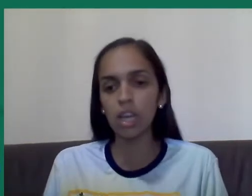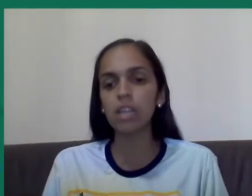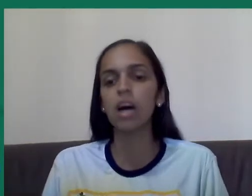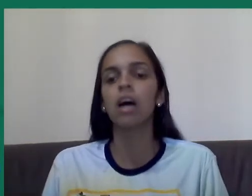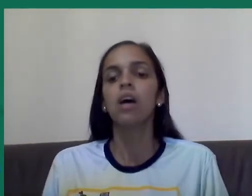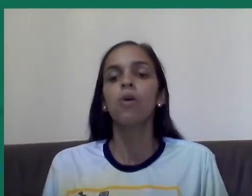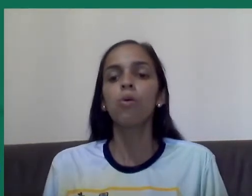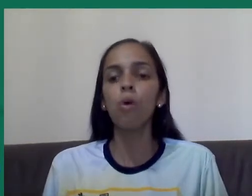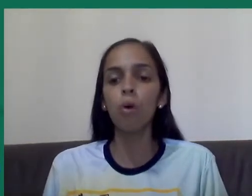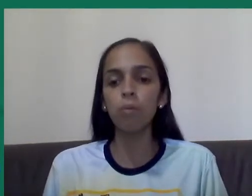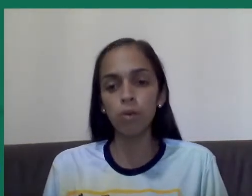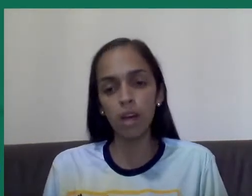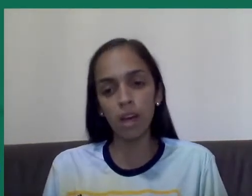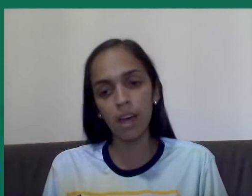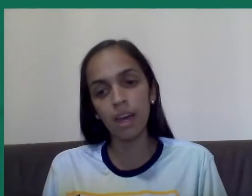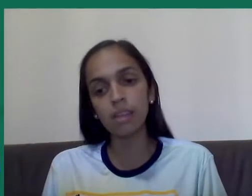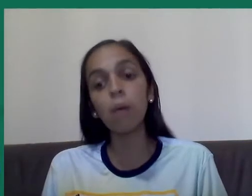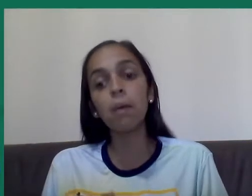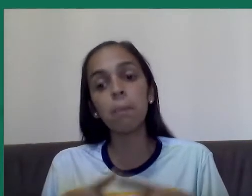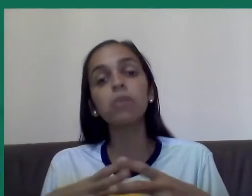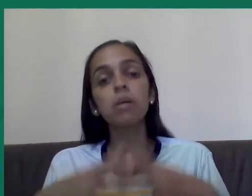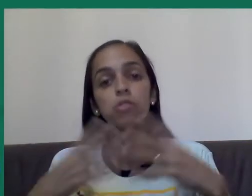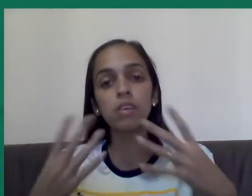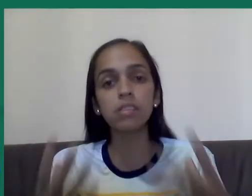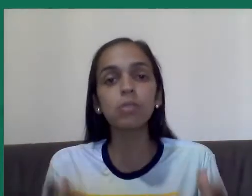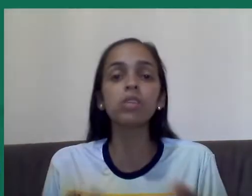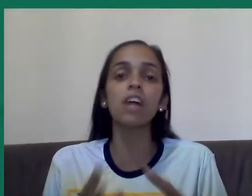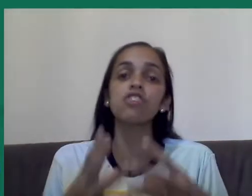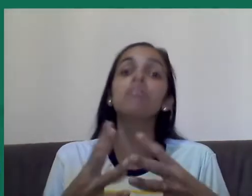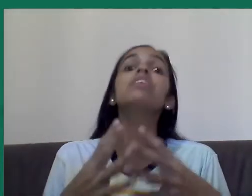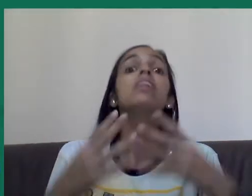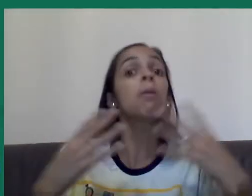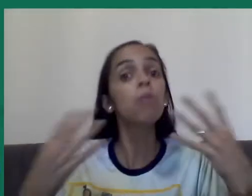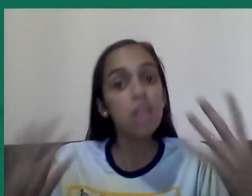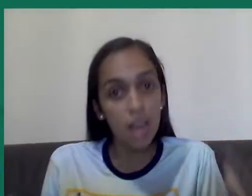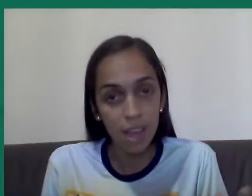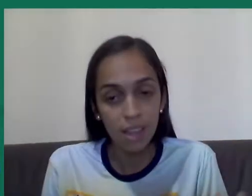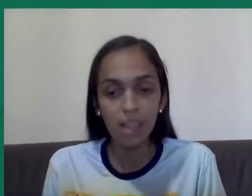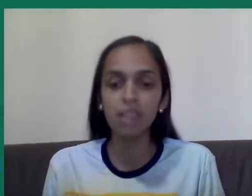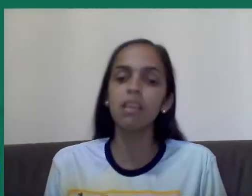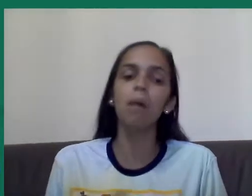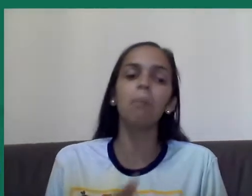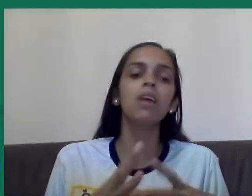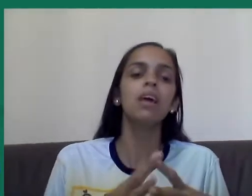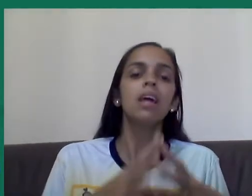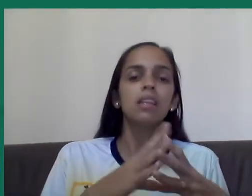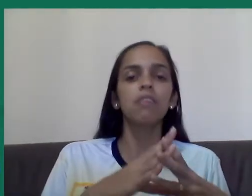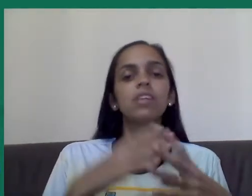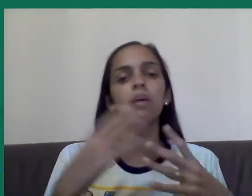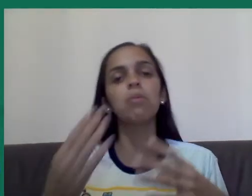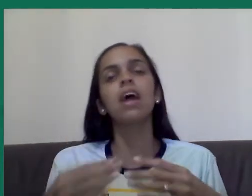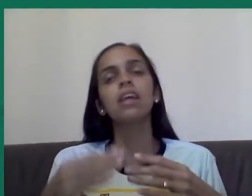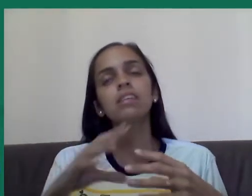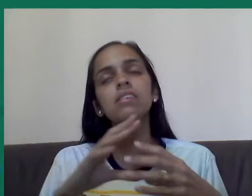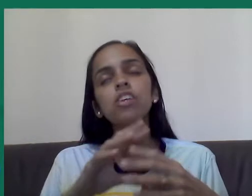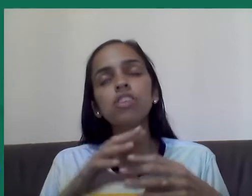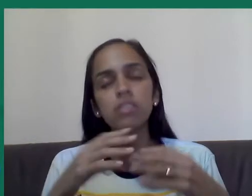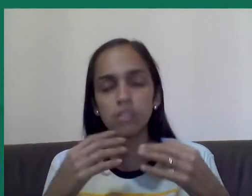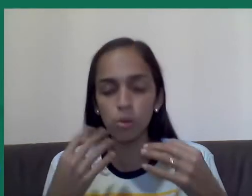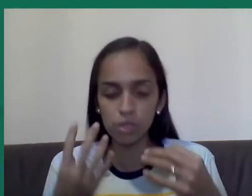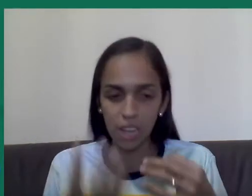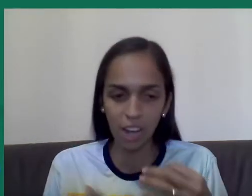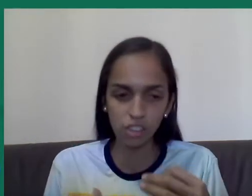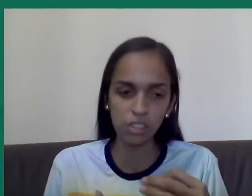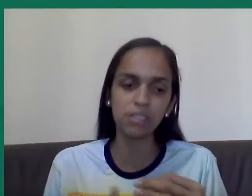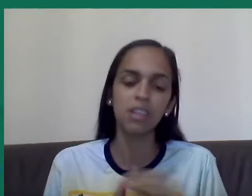distribuição de renda, como também podemos ver esses contrastes na vida da mulher, né? Na vida da mulher ainda existem